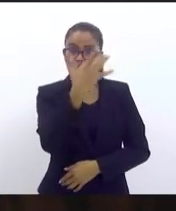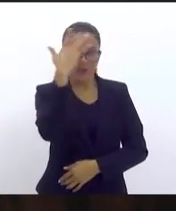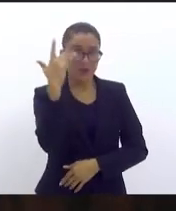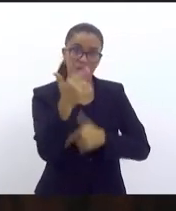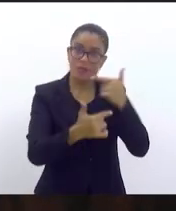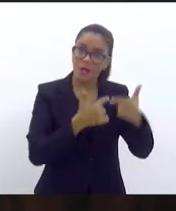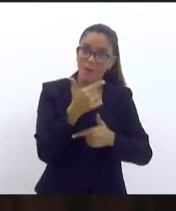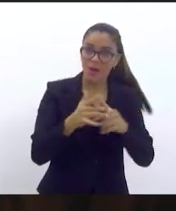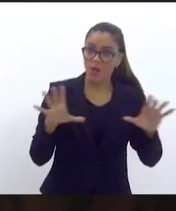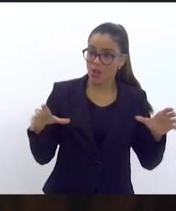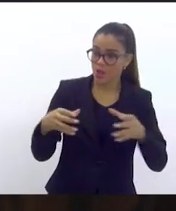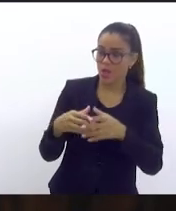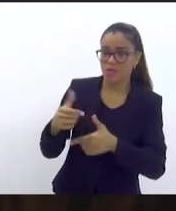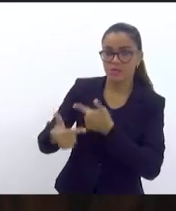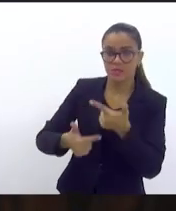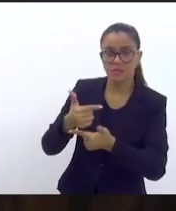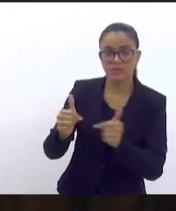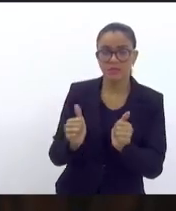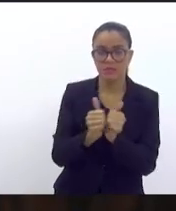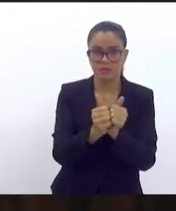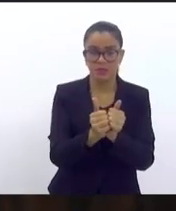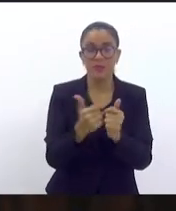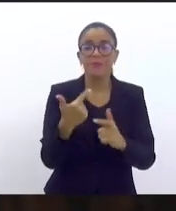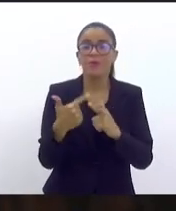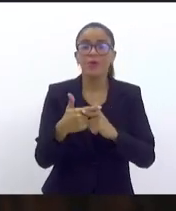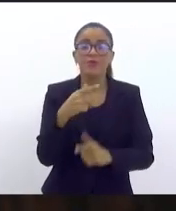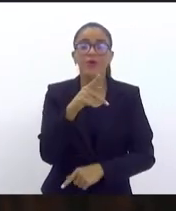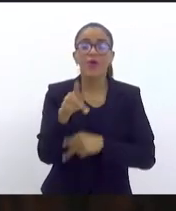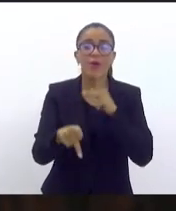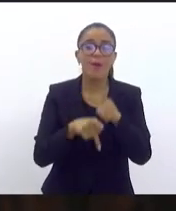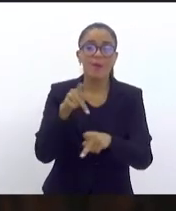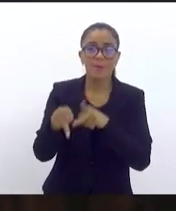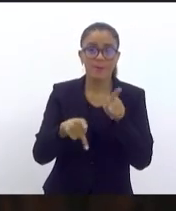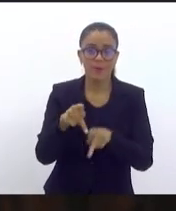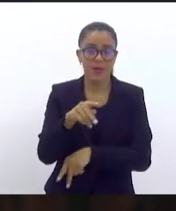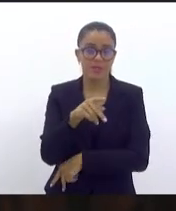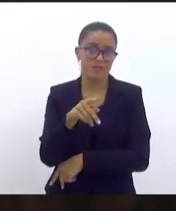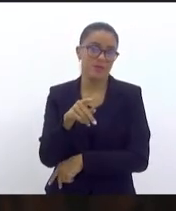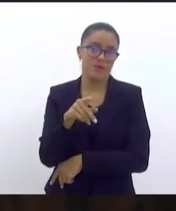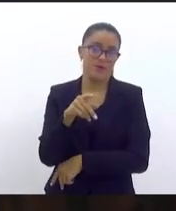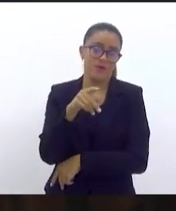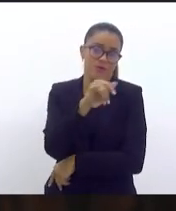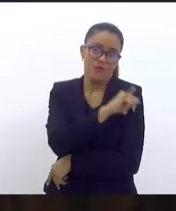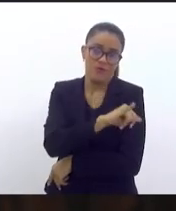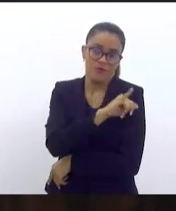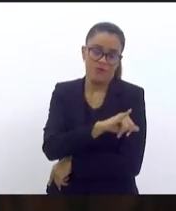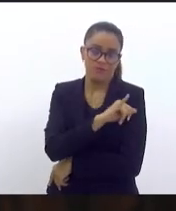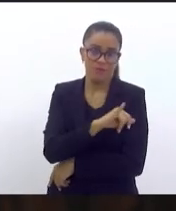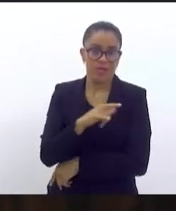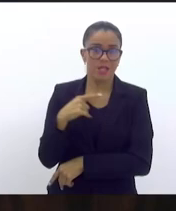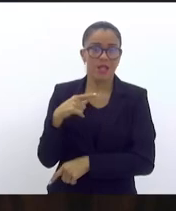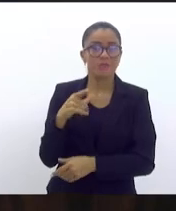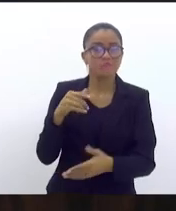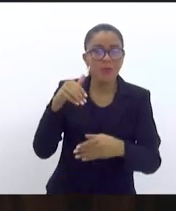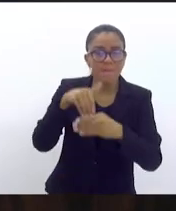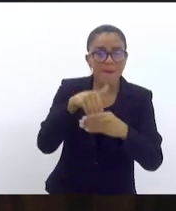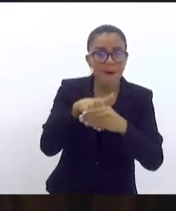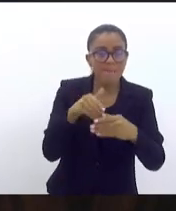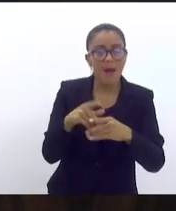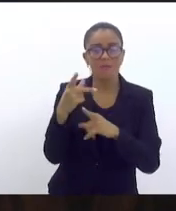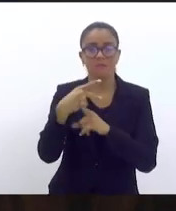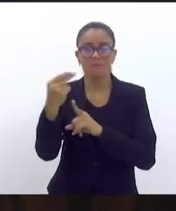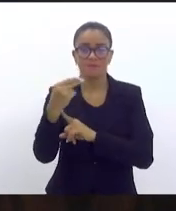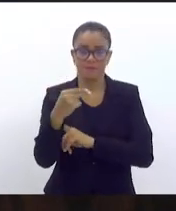libriano nós trabalhamos juntos porque foi o povo Fluminense que nos colocaram aqui e nós vamos ter responsabilidade de conduzir todos